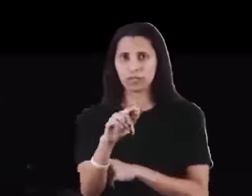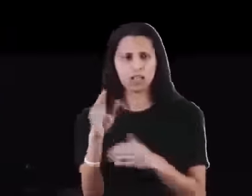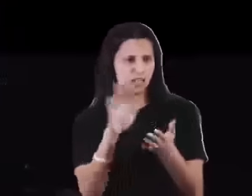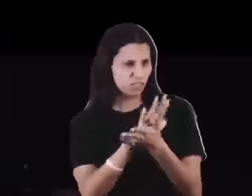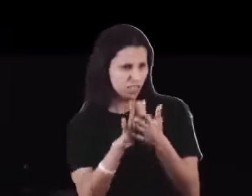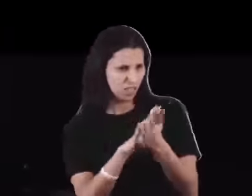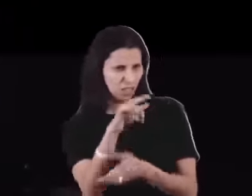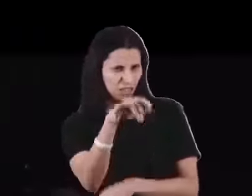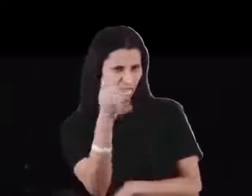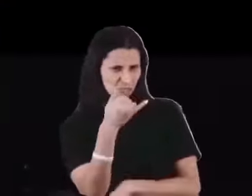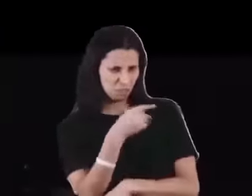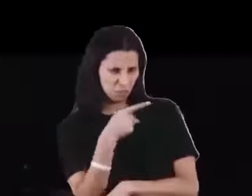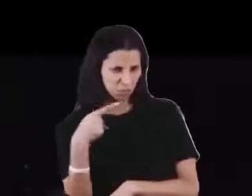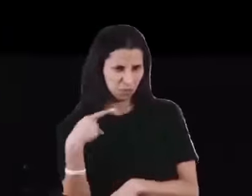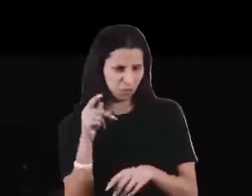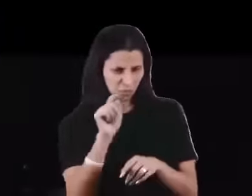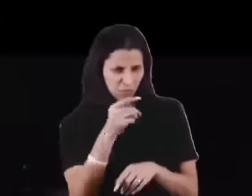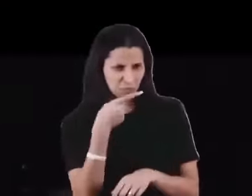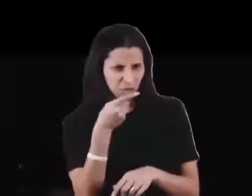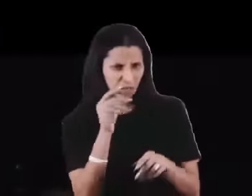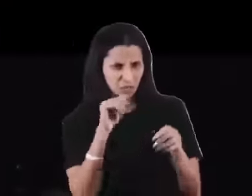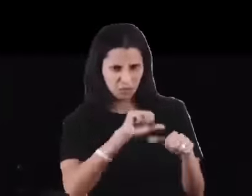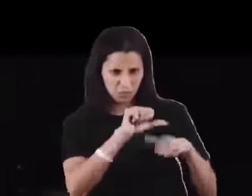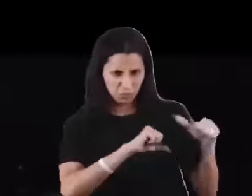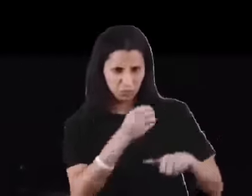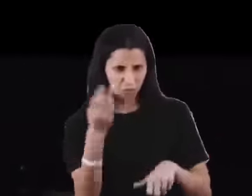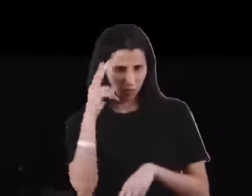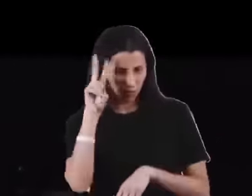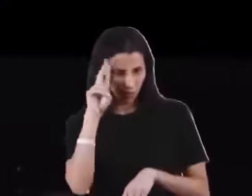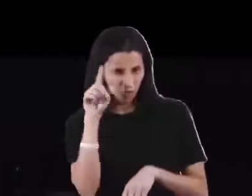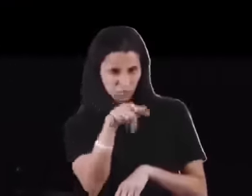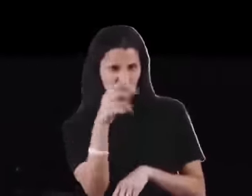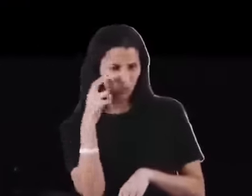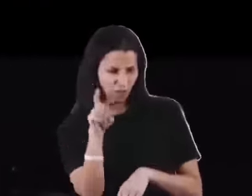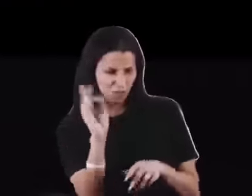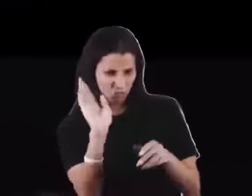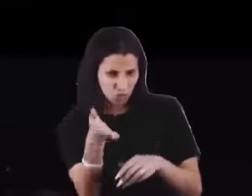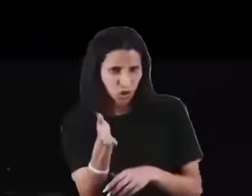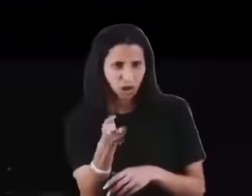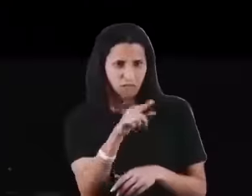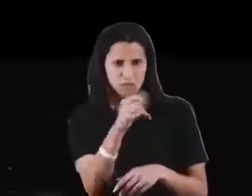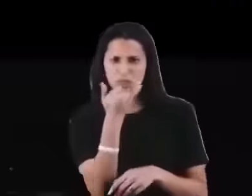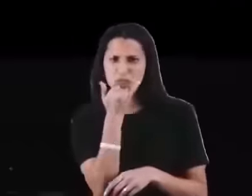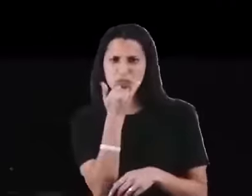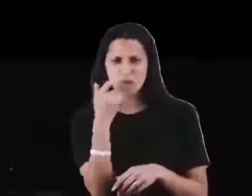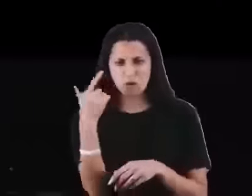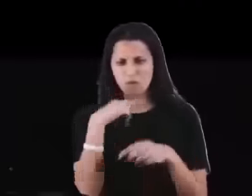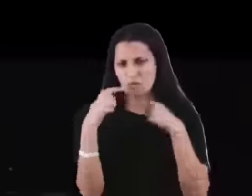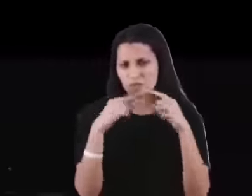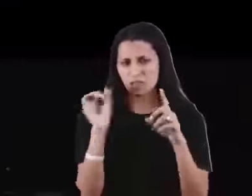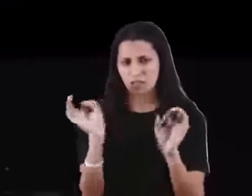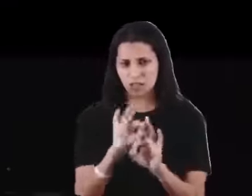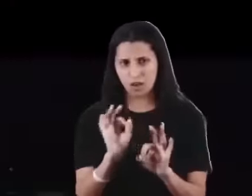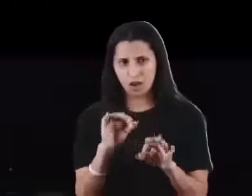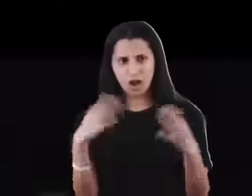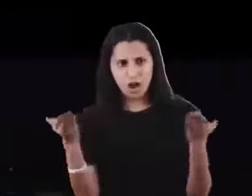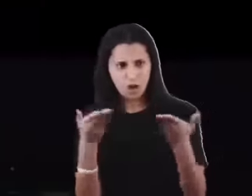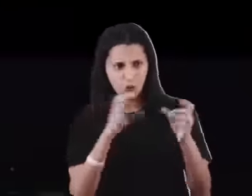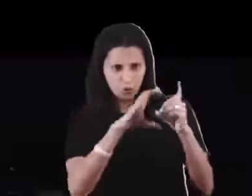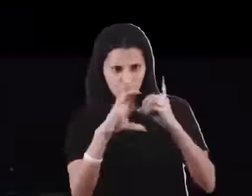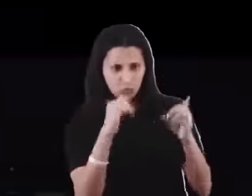pastora dizendo Aí que vai ser um Recomeço Uma Nova História tu já viu Está muito tempo tu nunca consegui pegar tu tá achando que é só porque a ter um culto de mulher tu vai perdoar